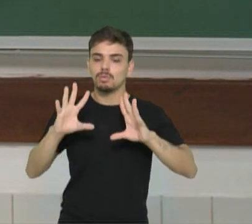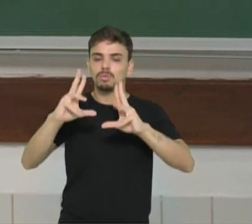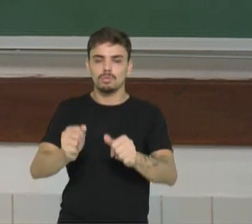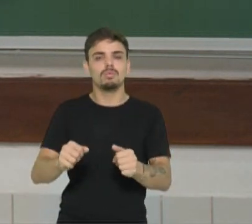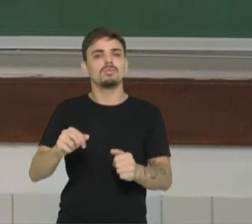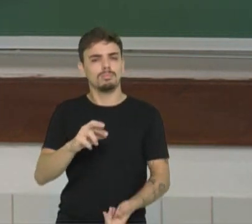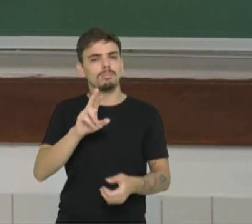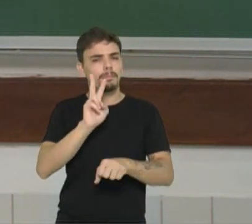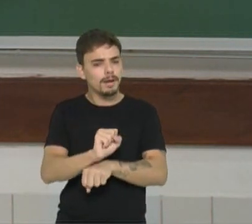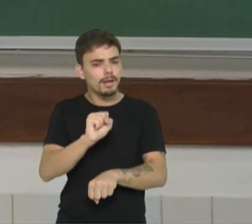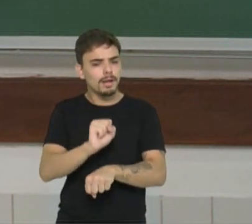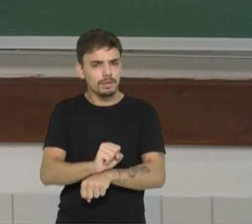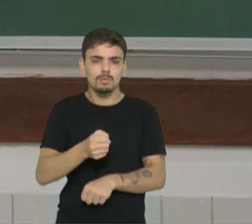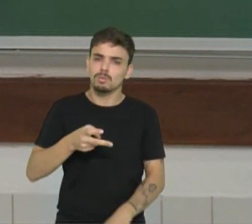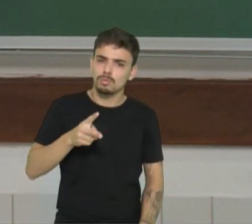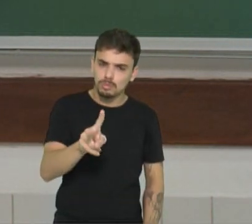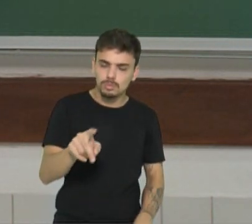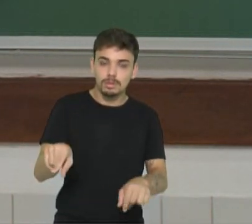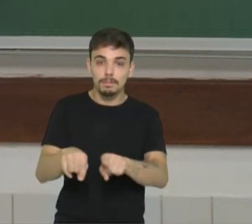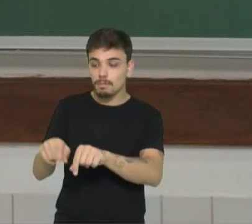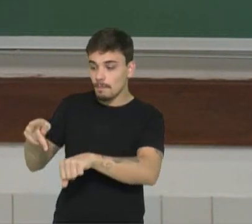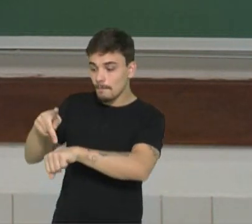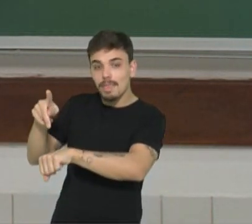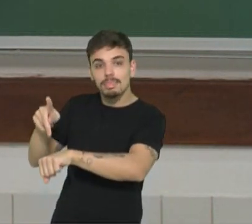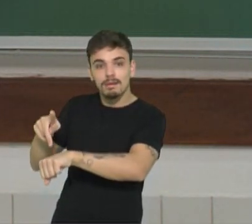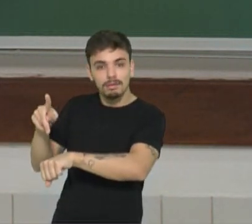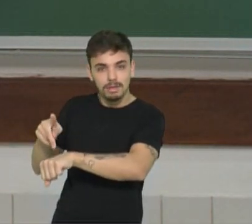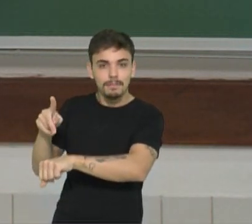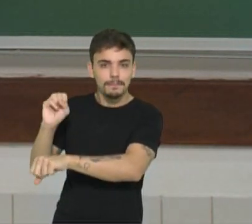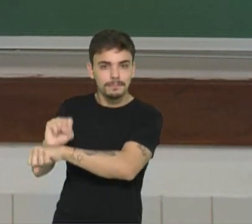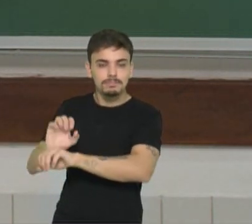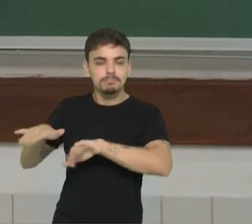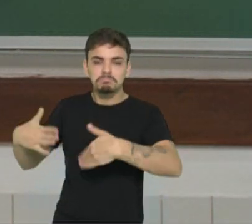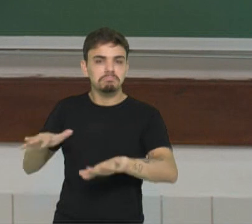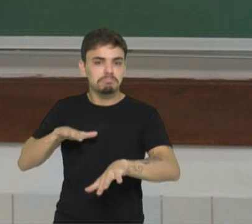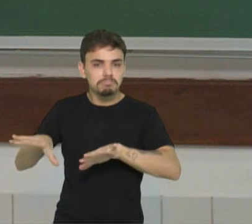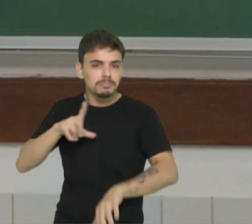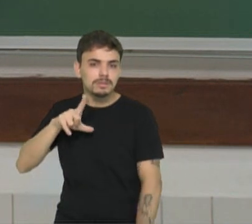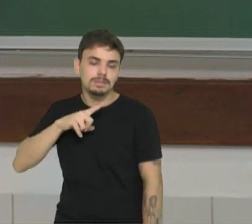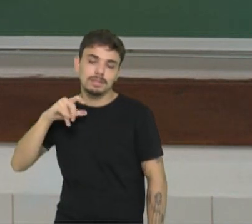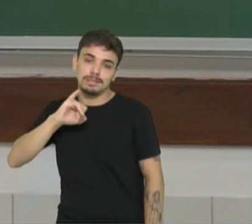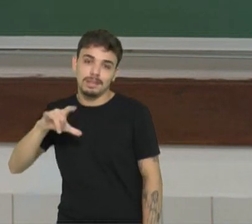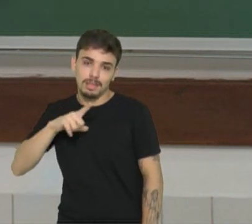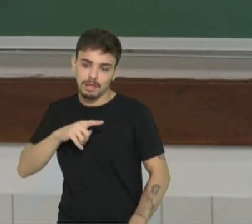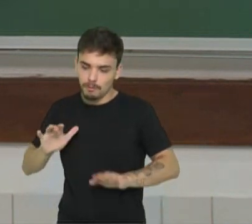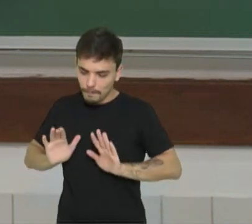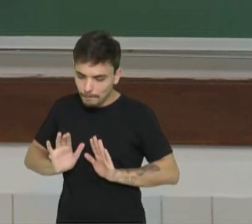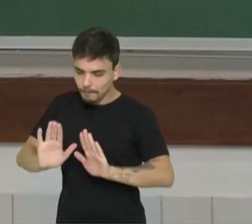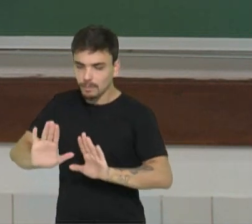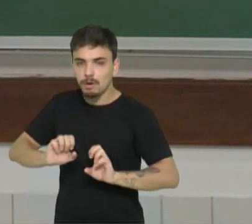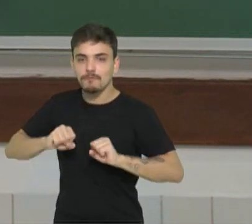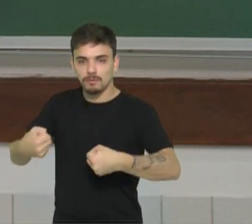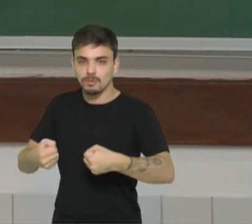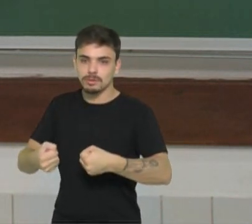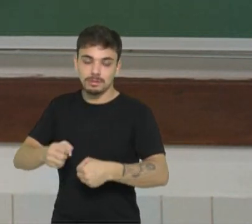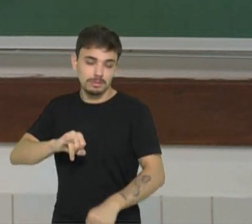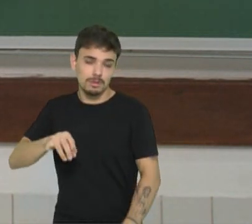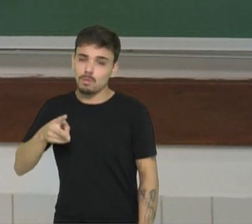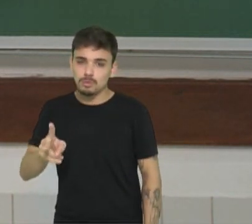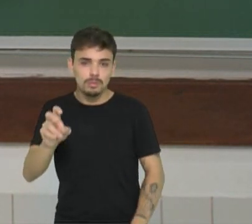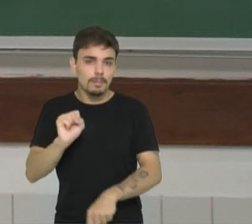Uma pedra parada, quando que ela vai se movimentar? Se uma força for aplicada sobre ela, senão ela vai continuar parada. Uma